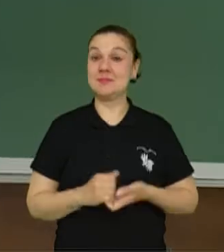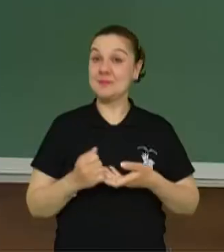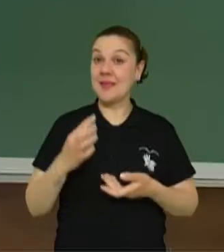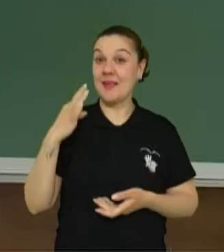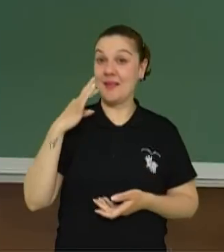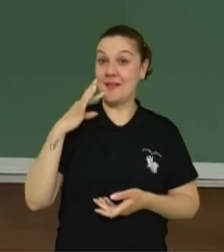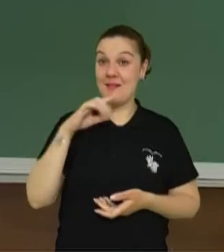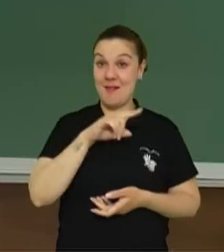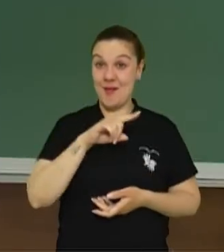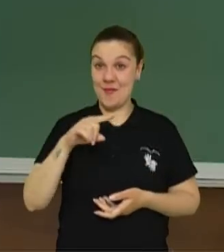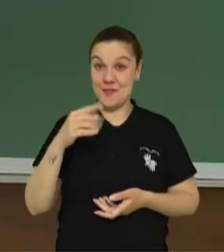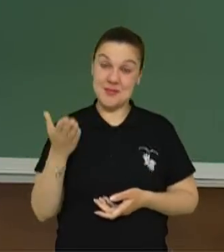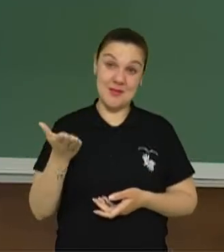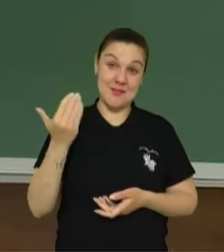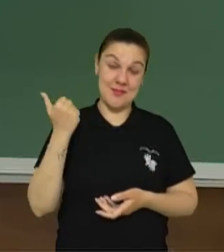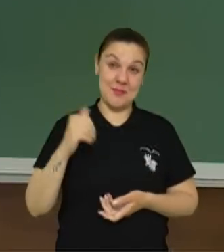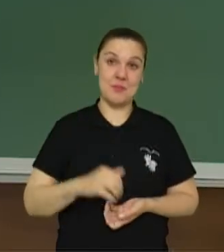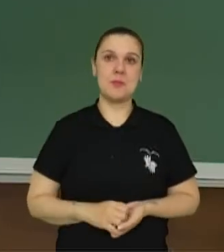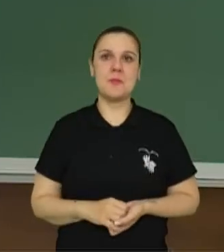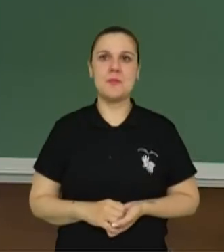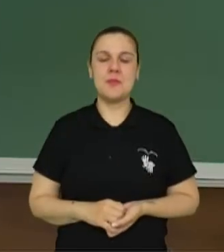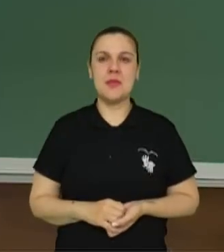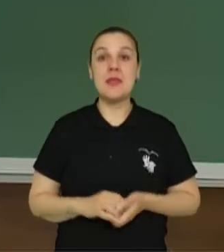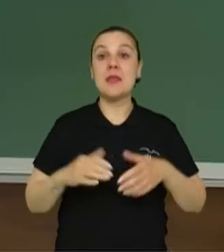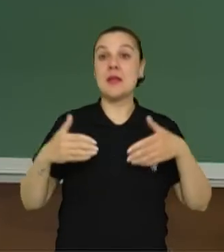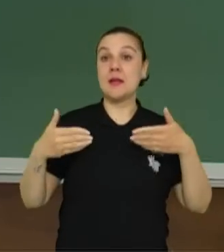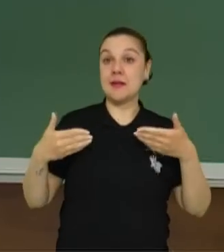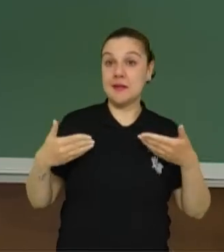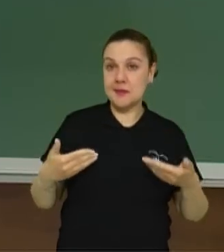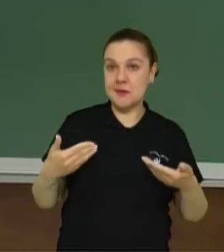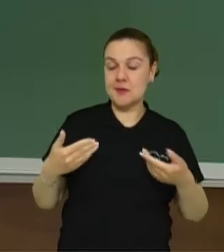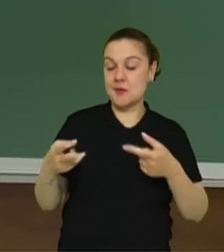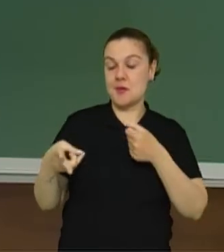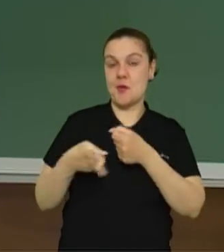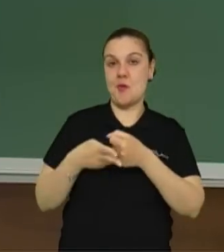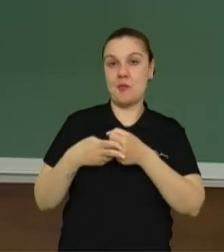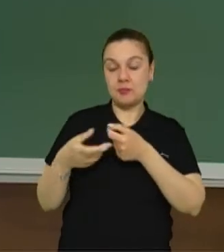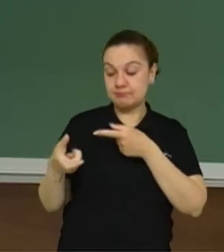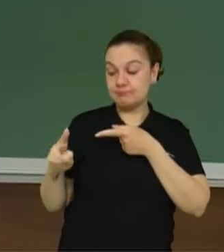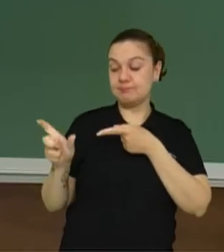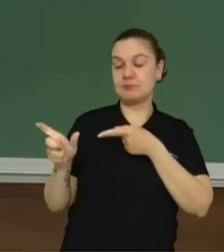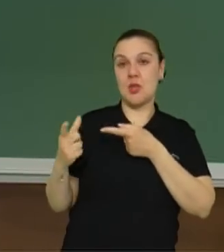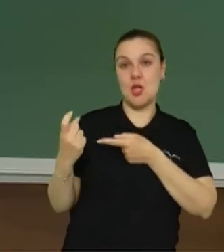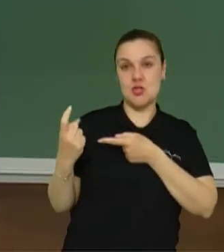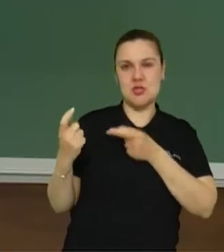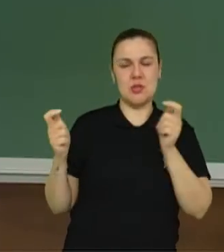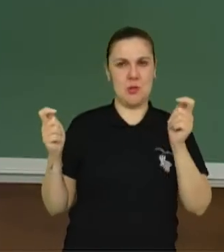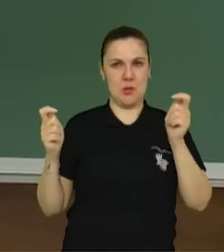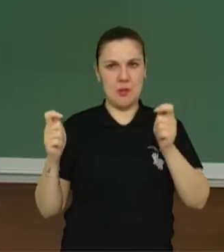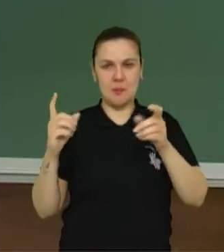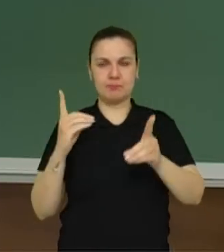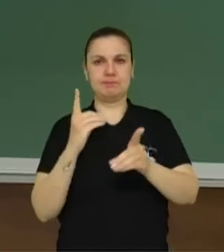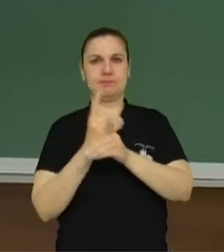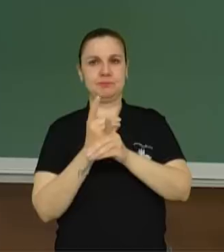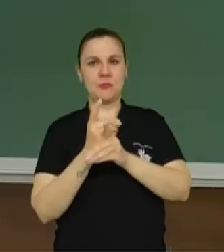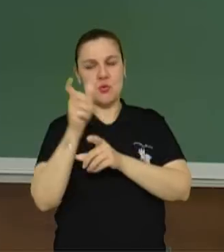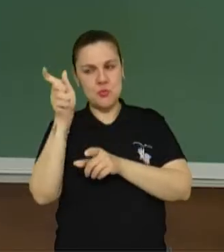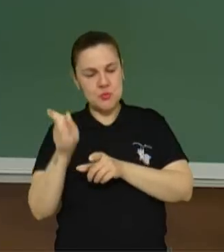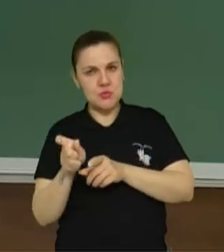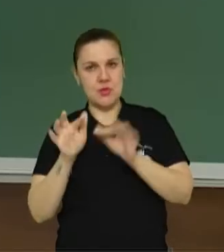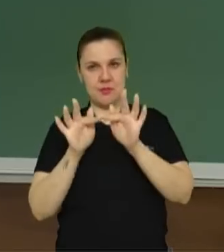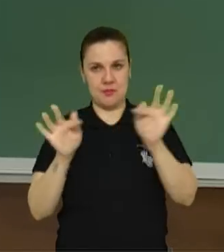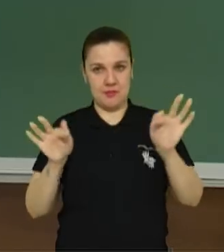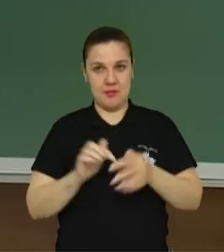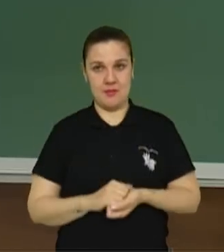Legal, pessoal, vamos lá. Então, mesmo que o verbo apareça sozinho, é possível identificar o sujeito dessa